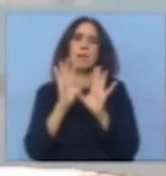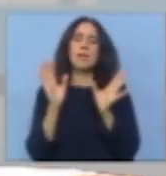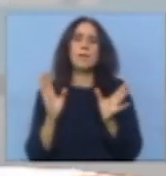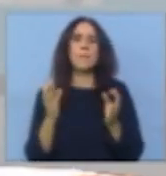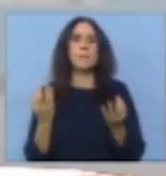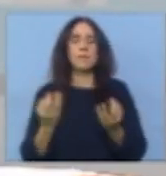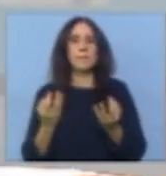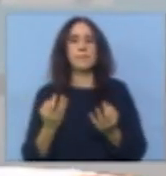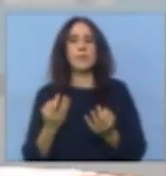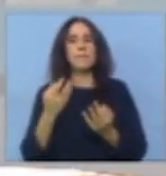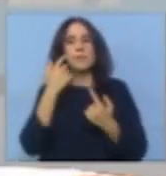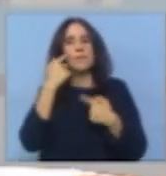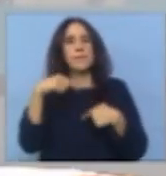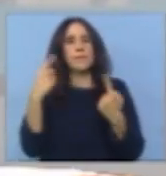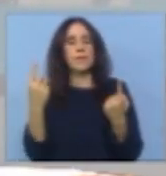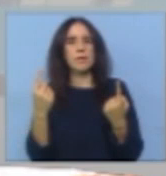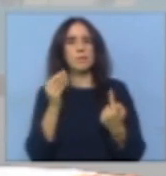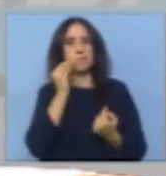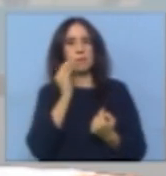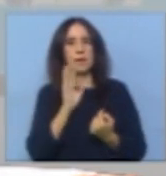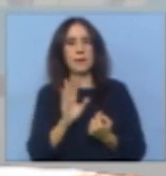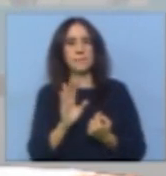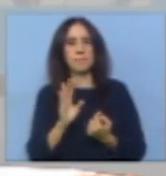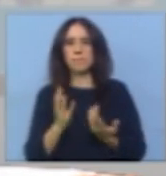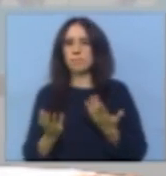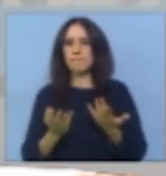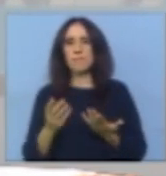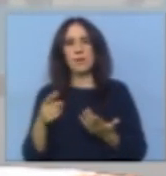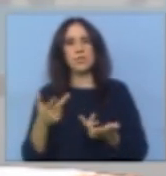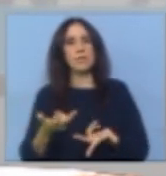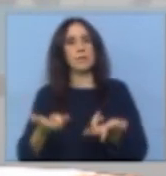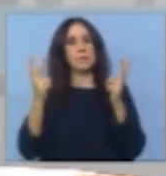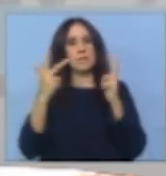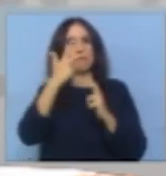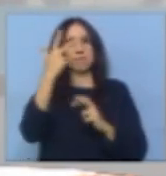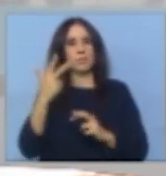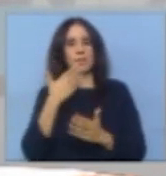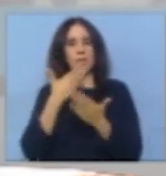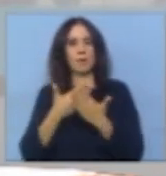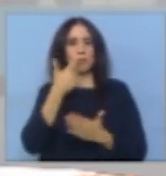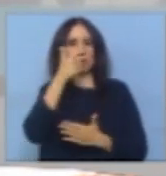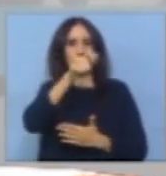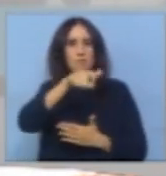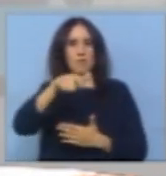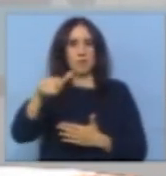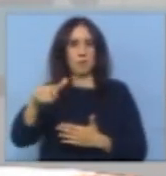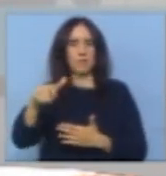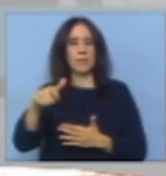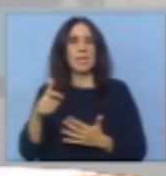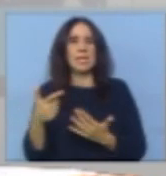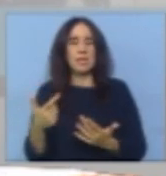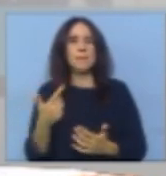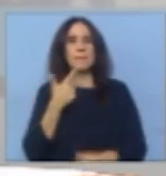revelam naquilo que é, de facto, em ordem esta libertação integral do ser humano. E